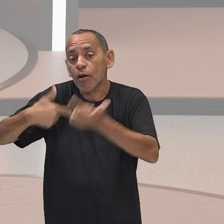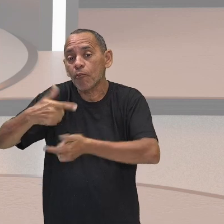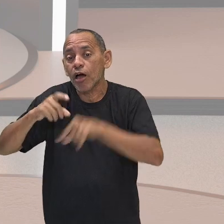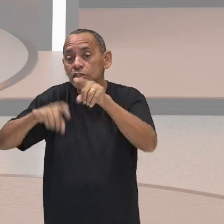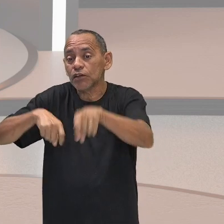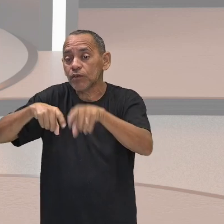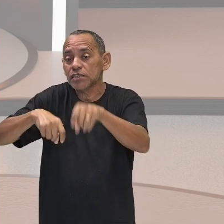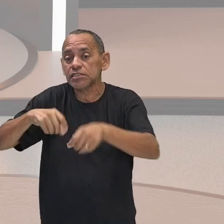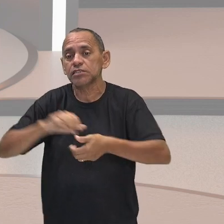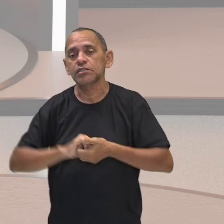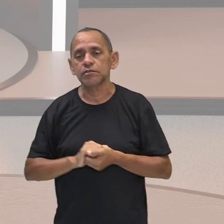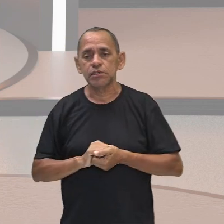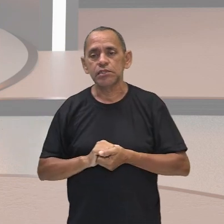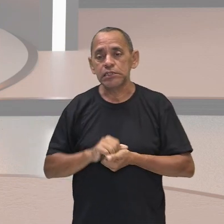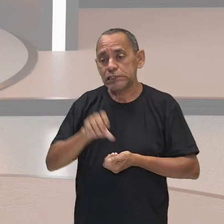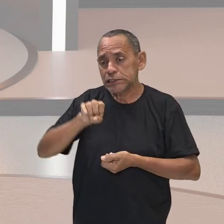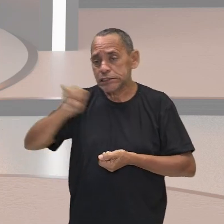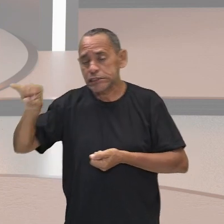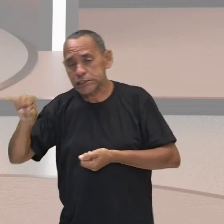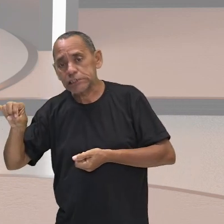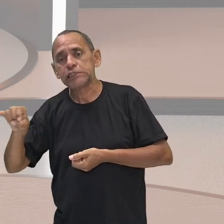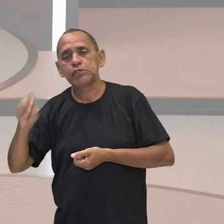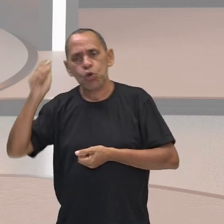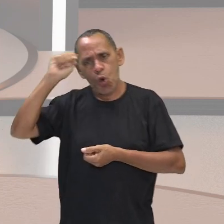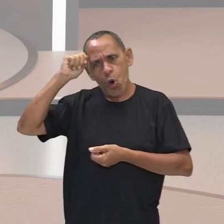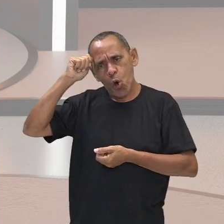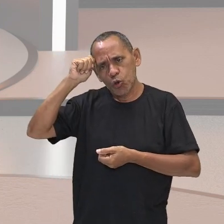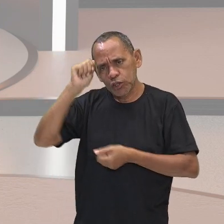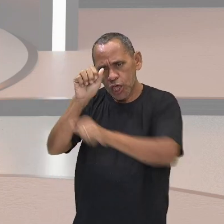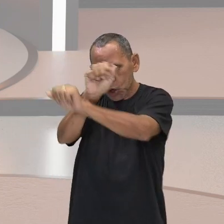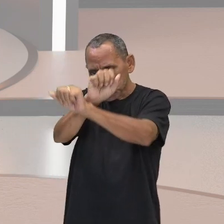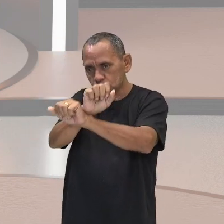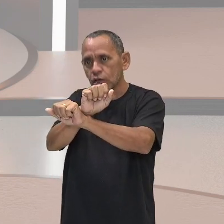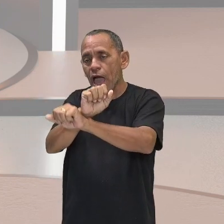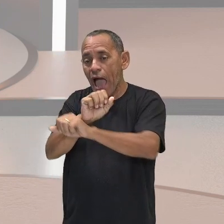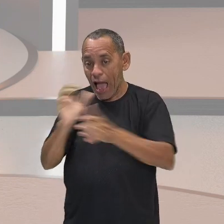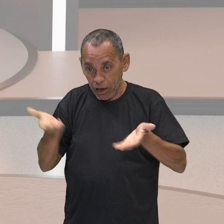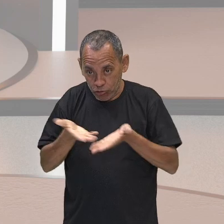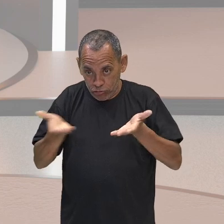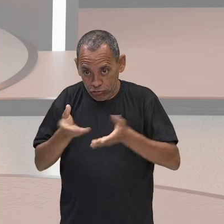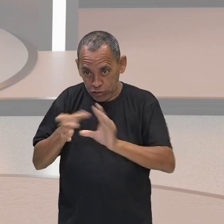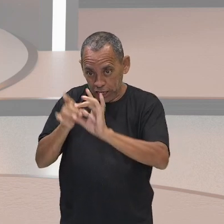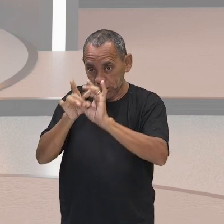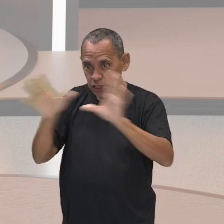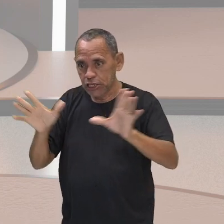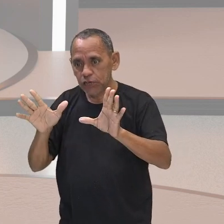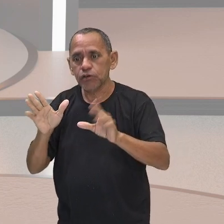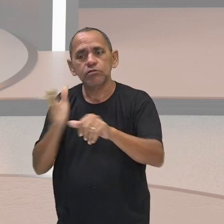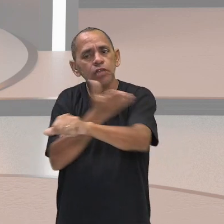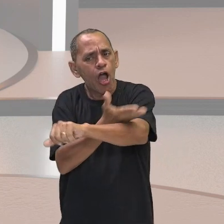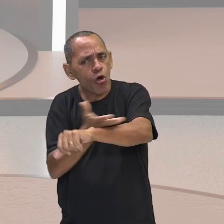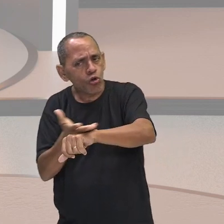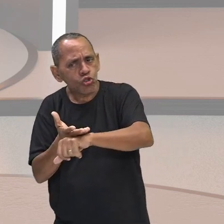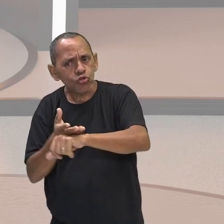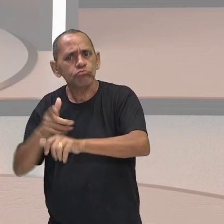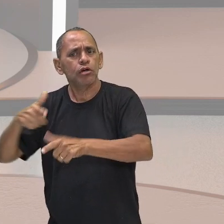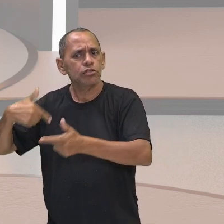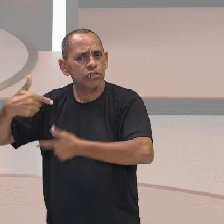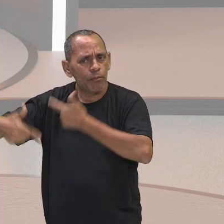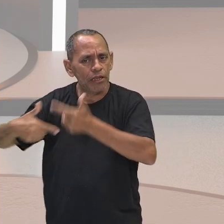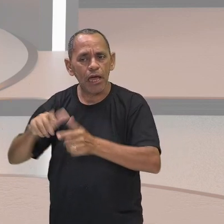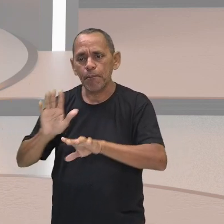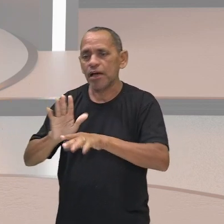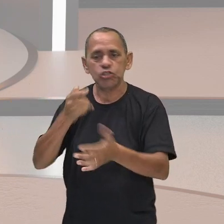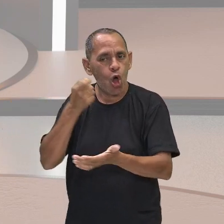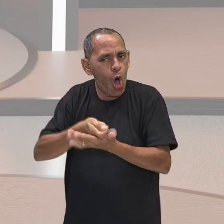escravizado que quisesse trabalhar ali naquela fazenda, né? Porque já estava acostumado, mas ele não era obrigado, então ele podia ir para qualquer